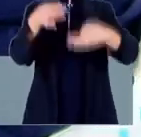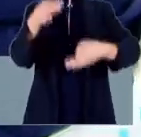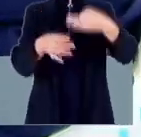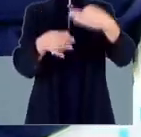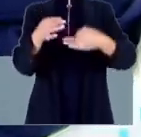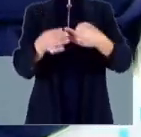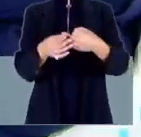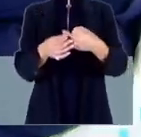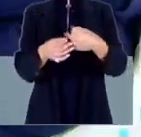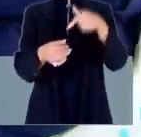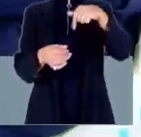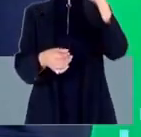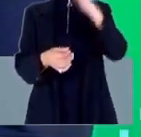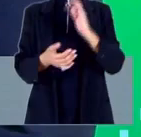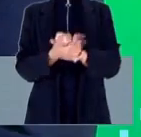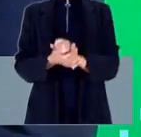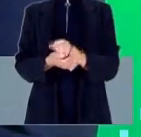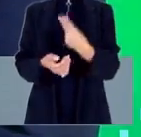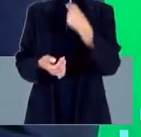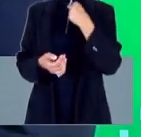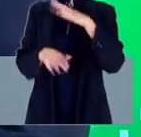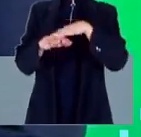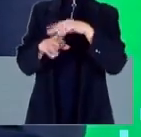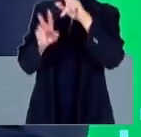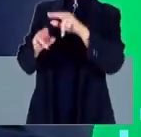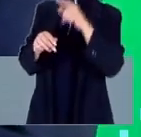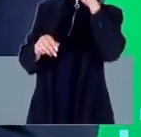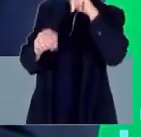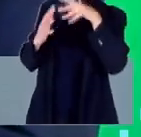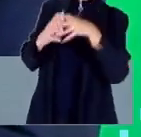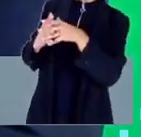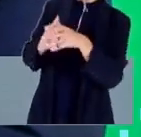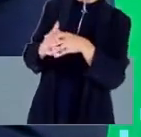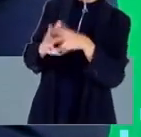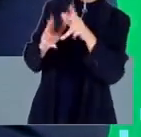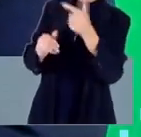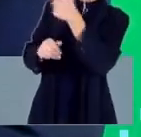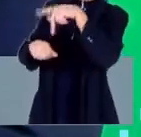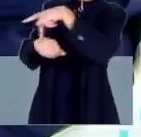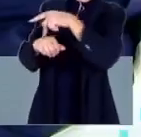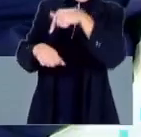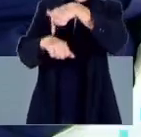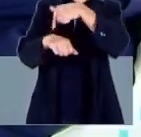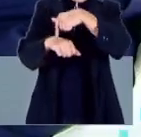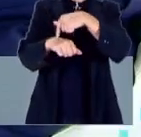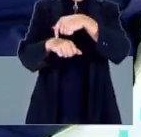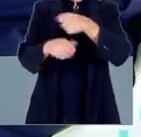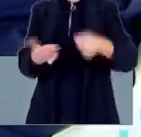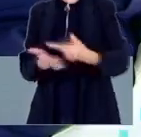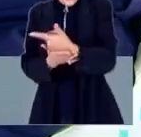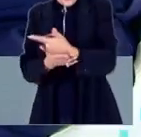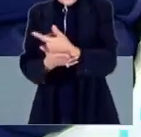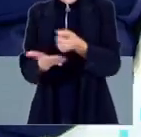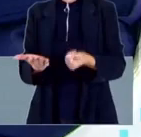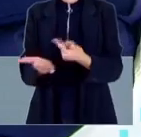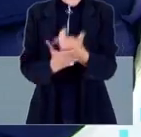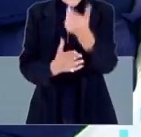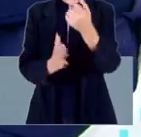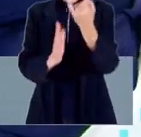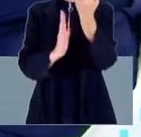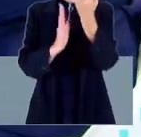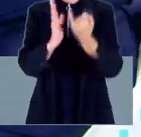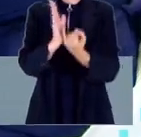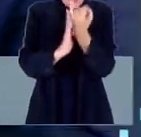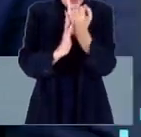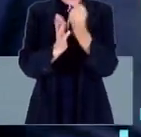tributária no Brasil como nos Estados Unidos em alguns países que você paga na hora do consumo você paga o imposto você comprou